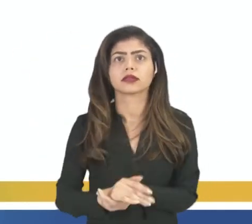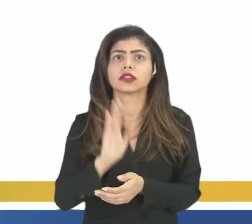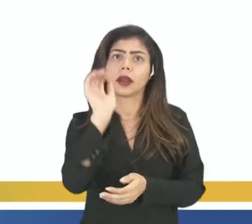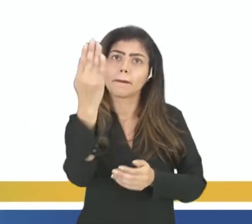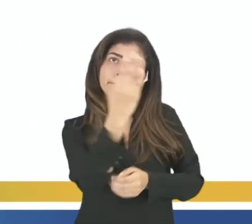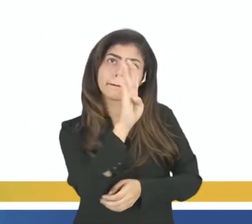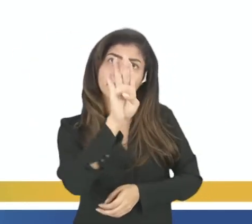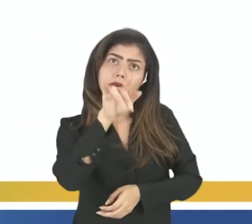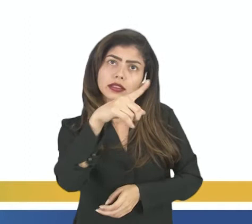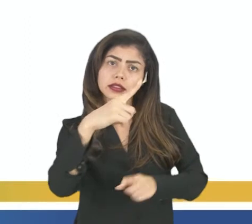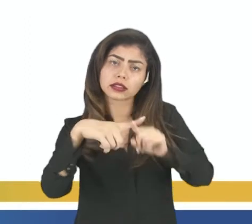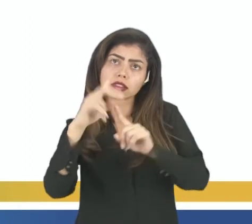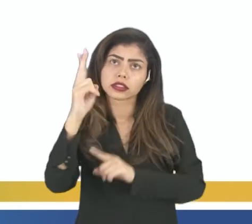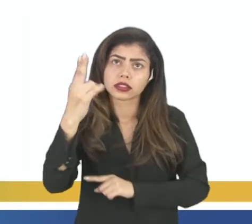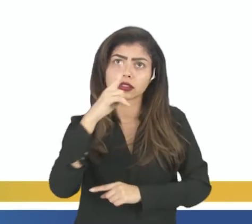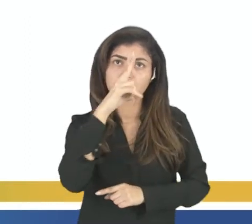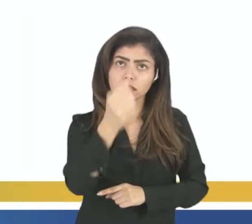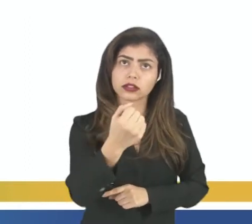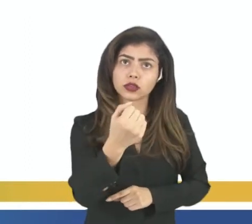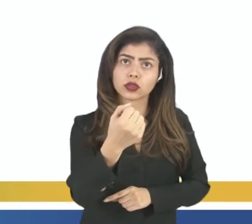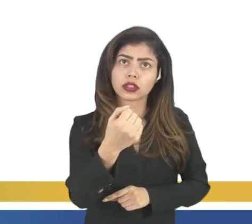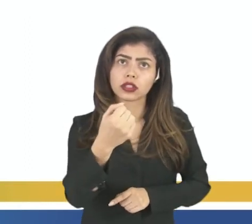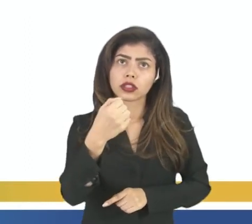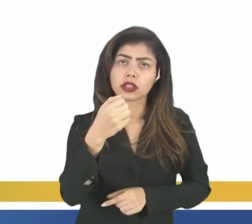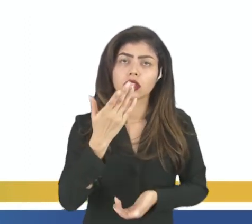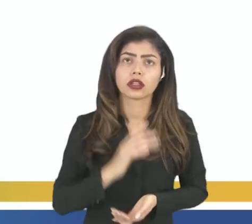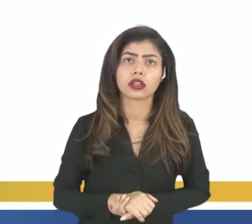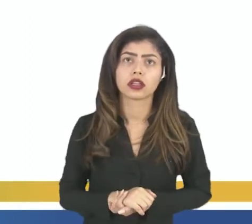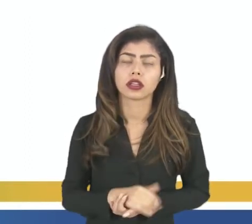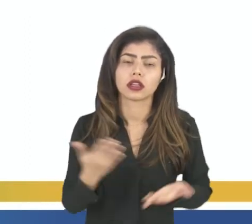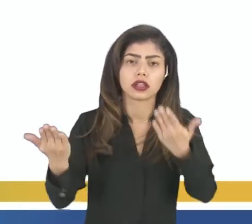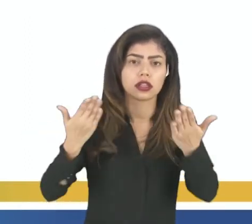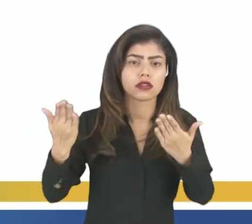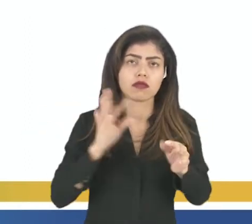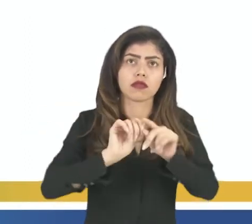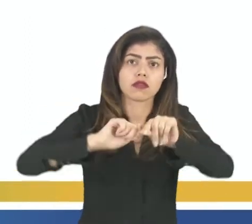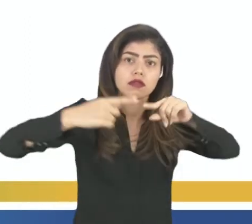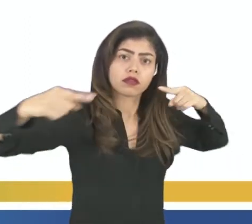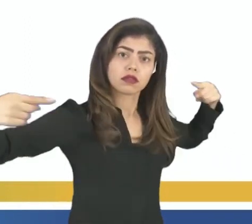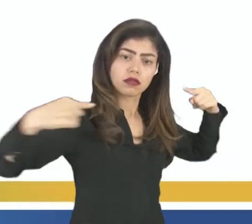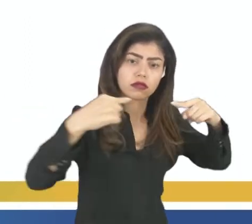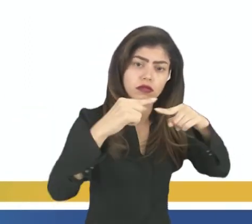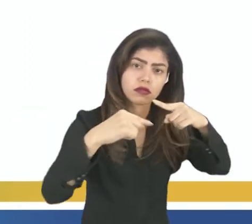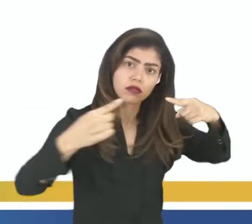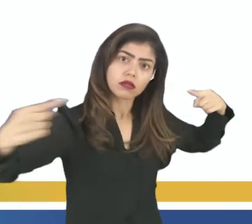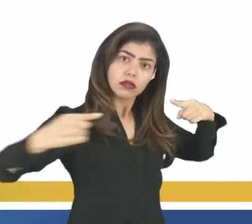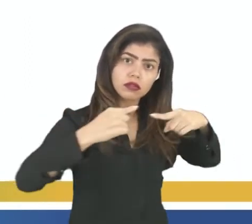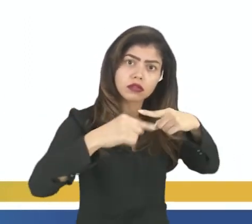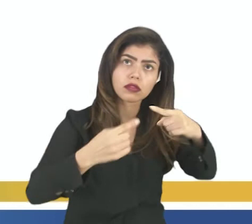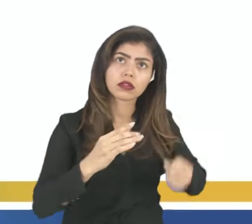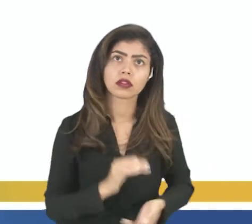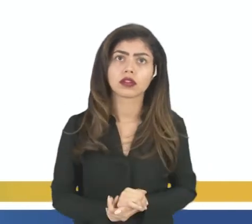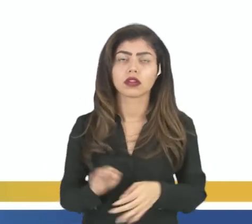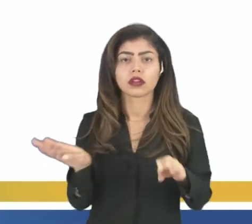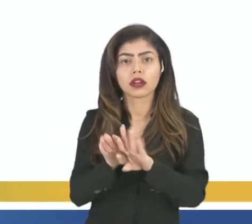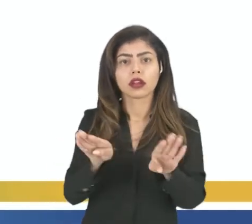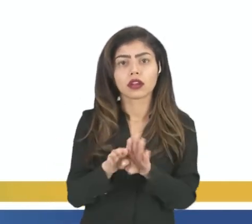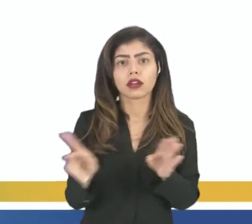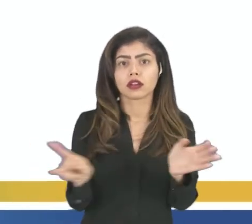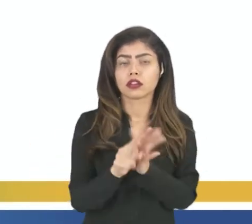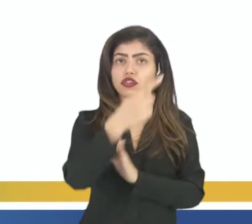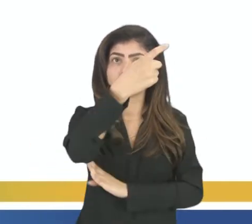base da força do gráfico, no caso, em relação à força elástica e o x, nós temos de 0 a